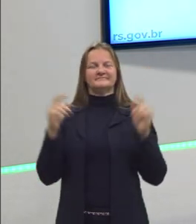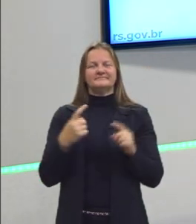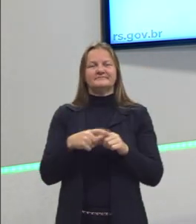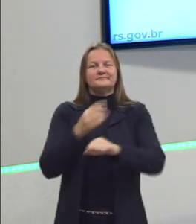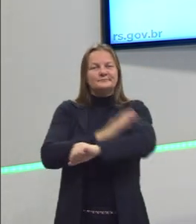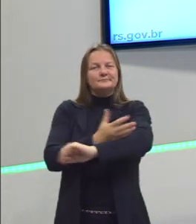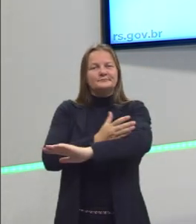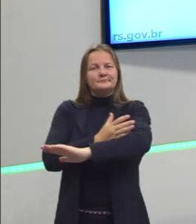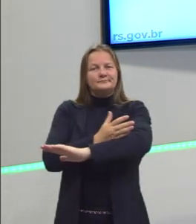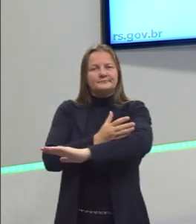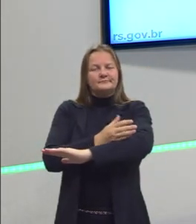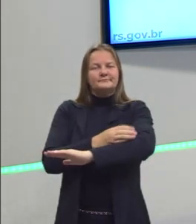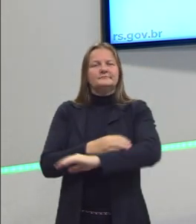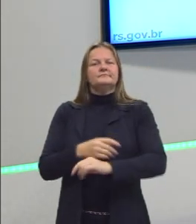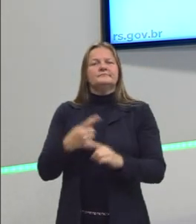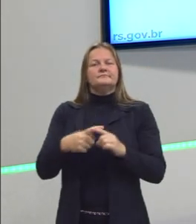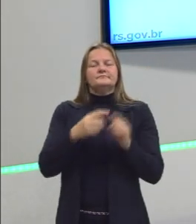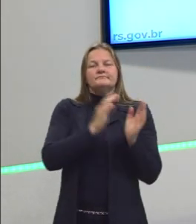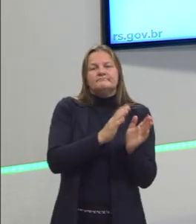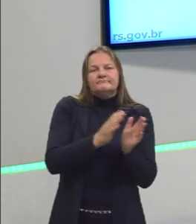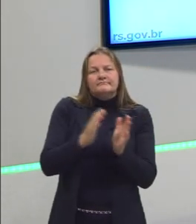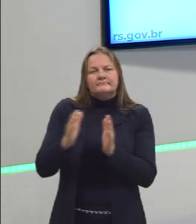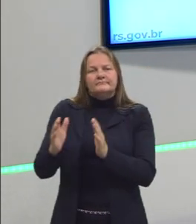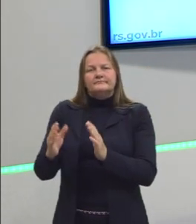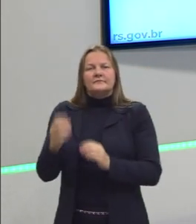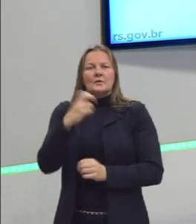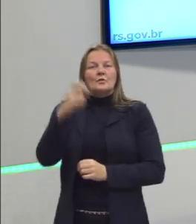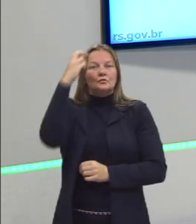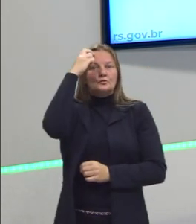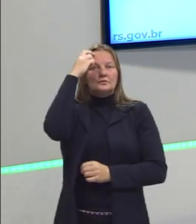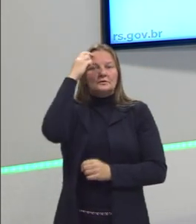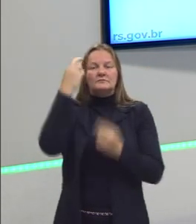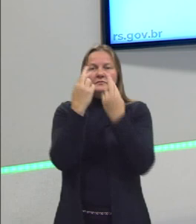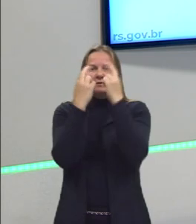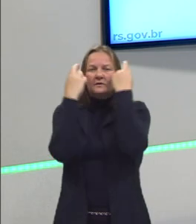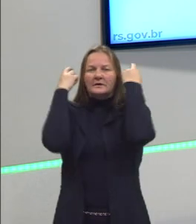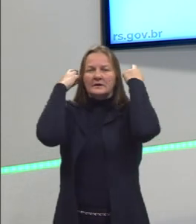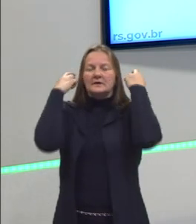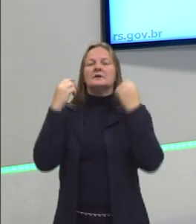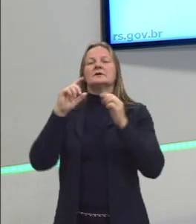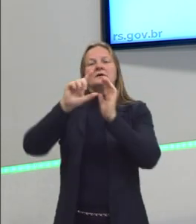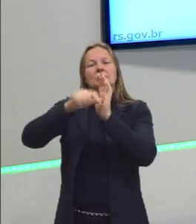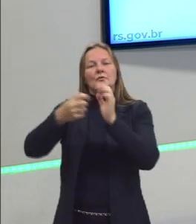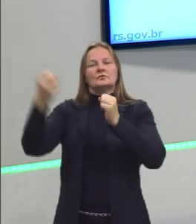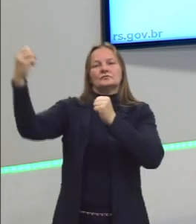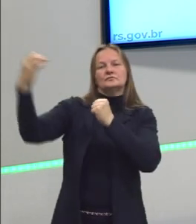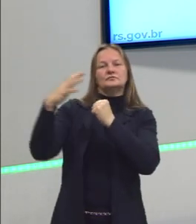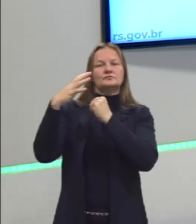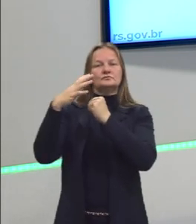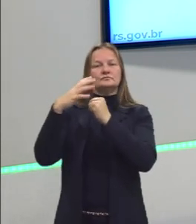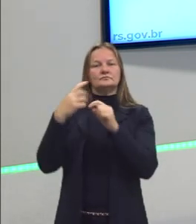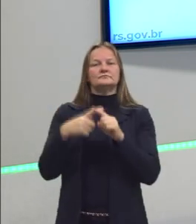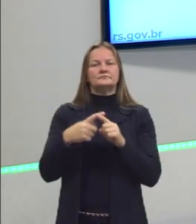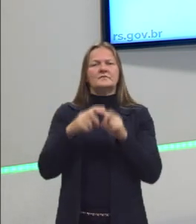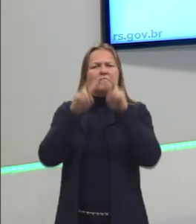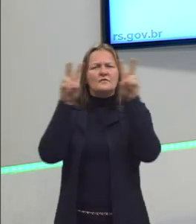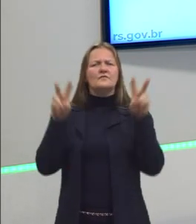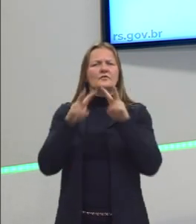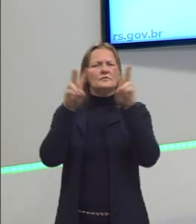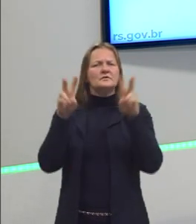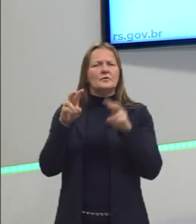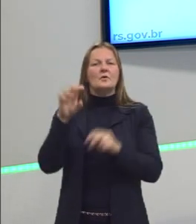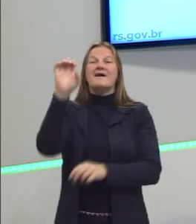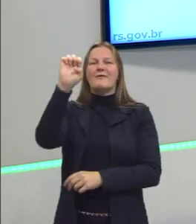também ficou esse período entre a cultura grega e o Iluminismo a esta mesma visão muito